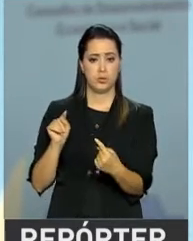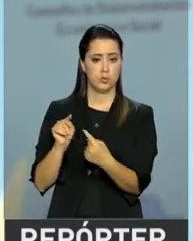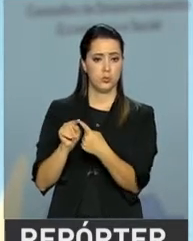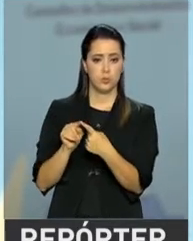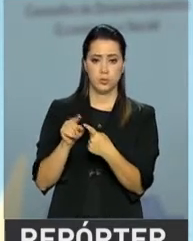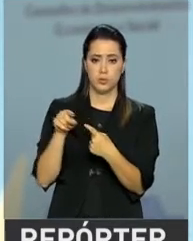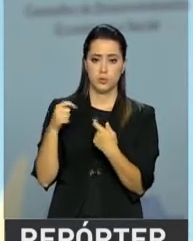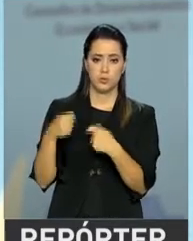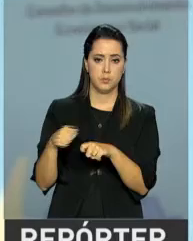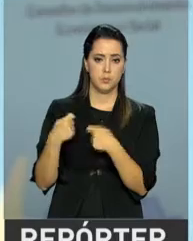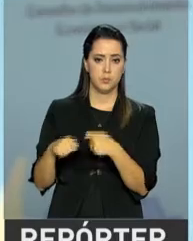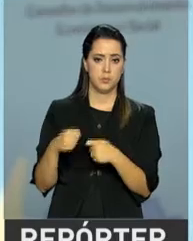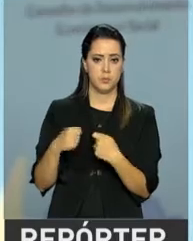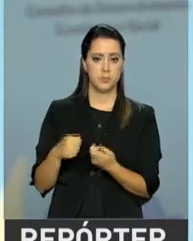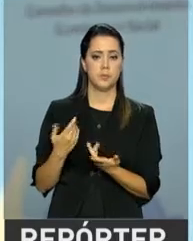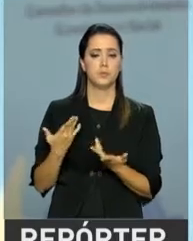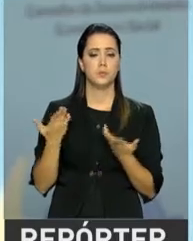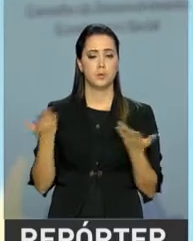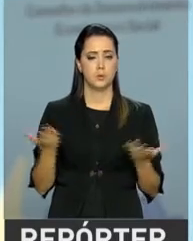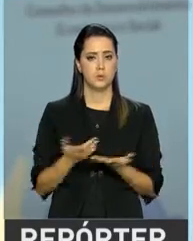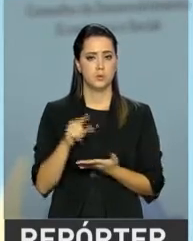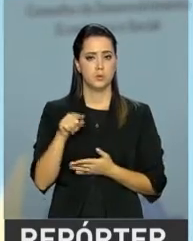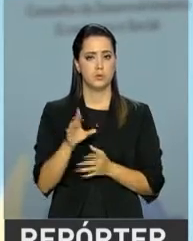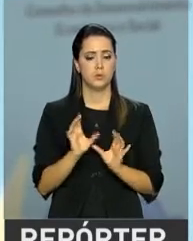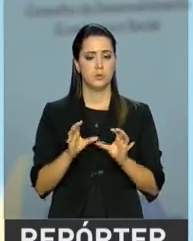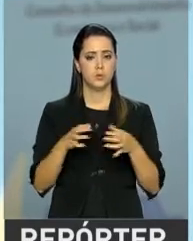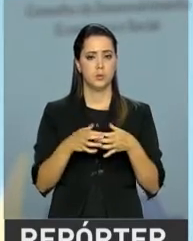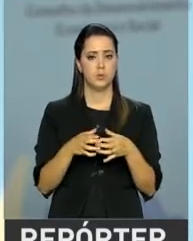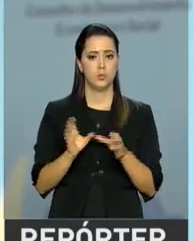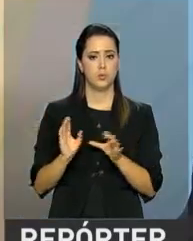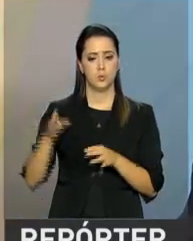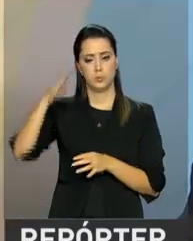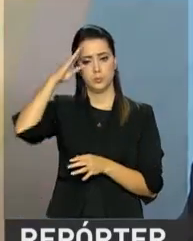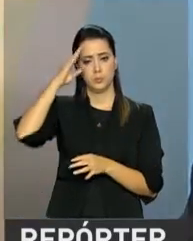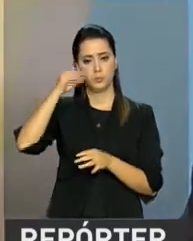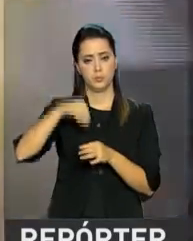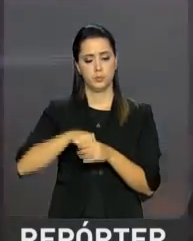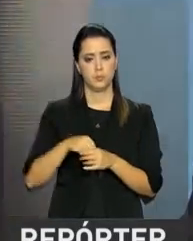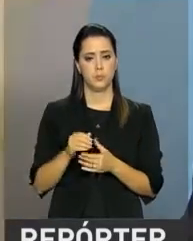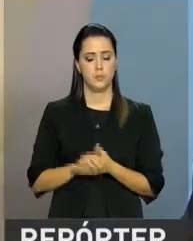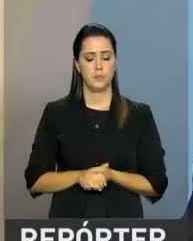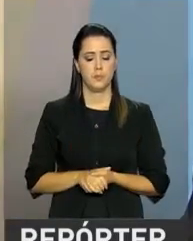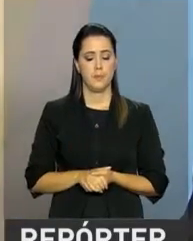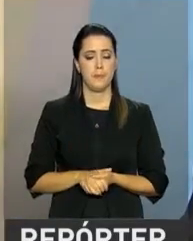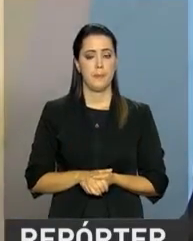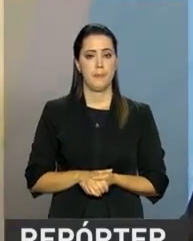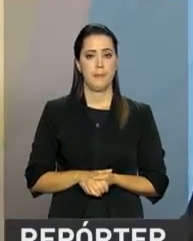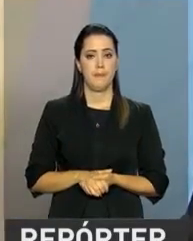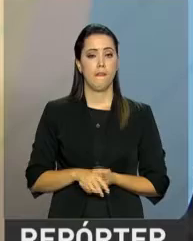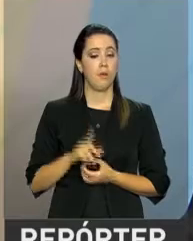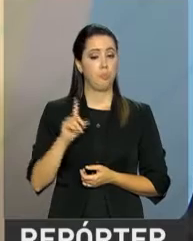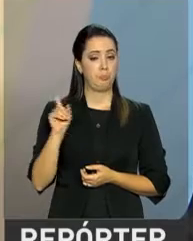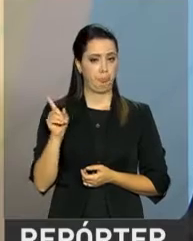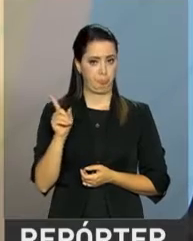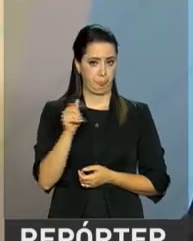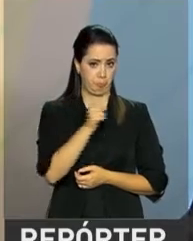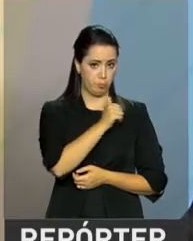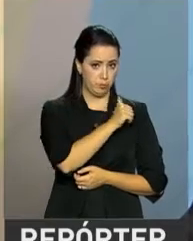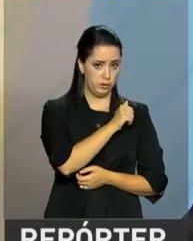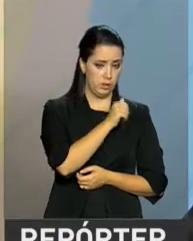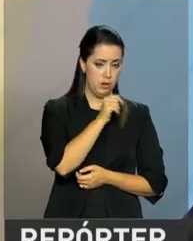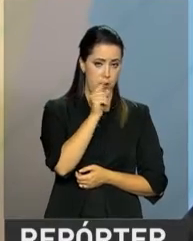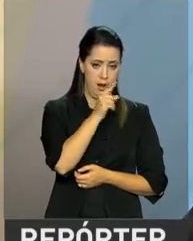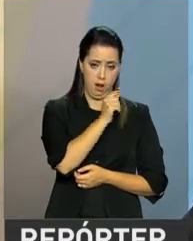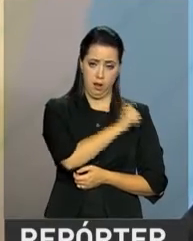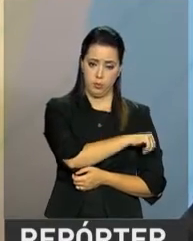com a necessidade prevista pelo gabinete de intervenção o que acontecia no rio de janeiro e nós chegamos